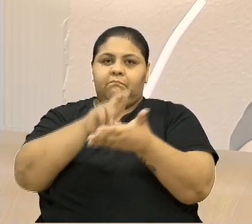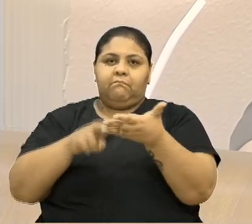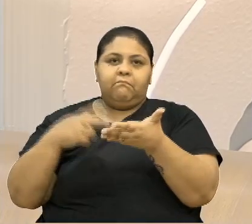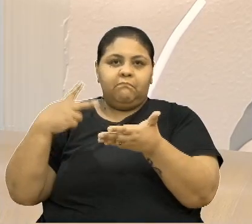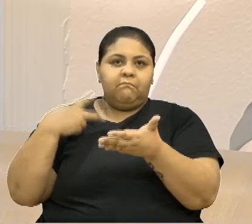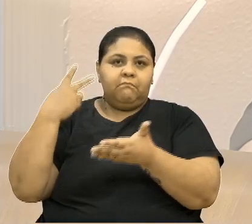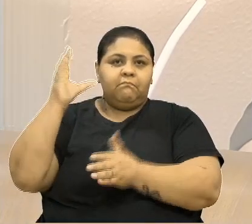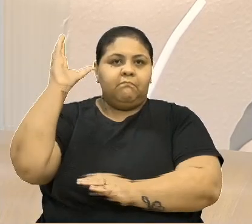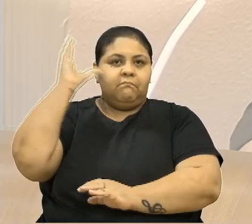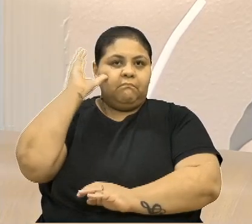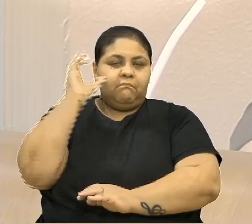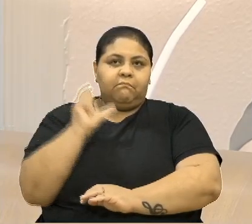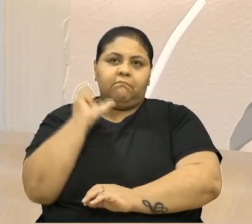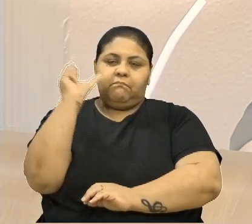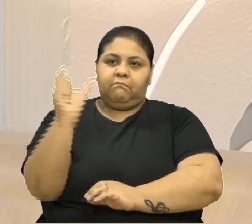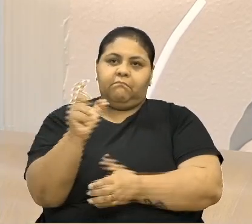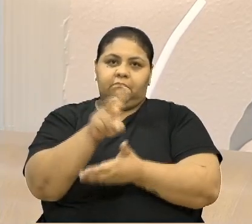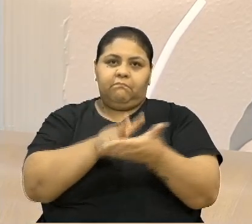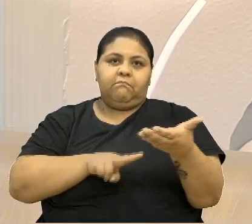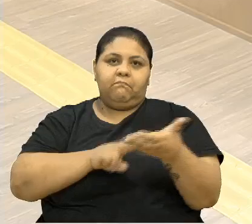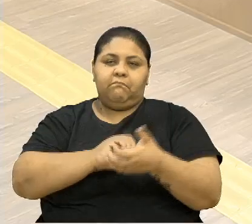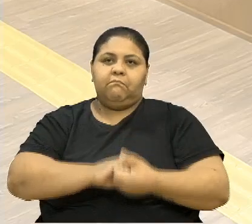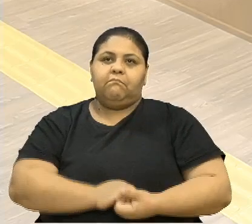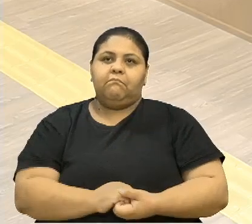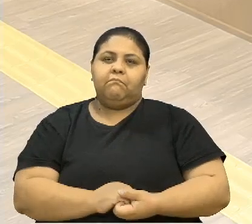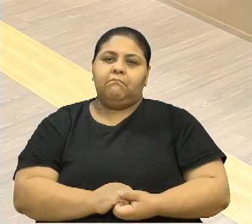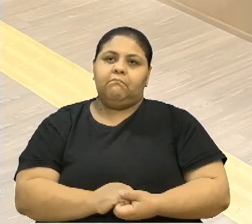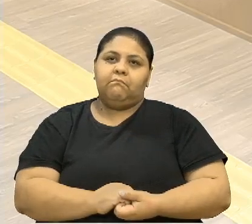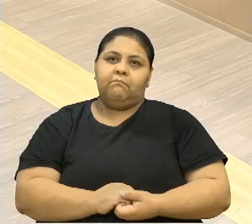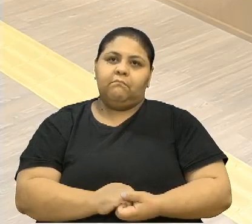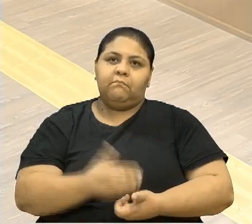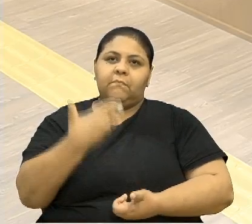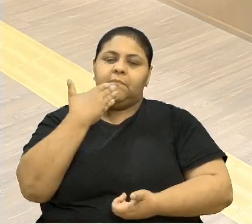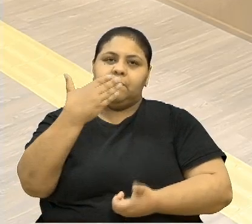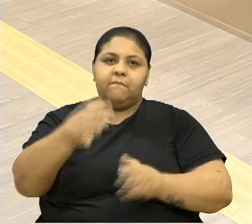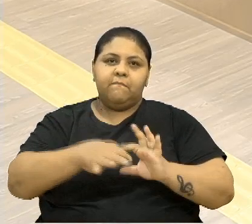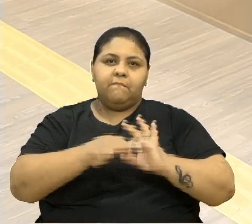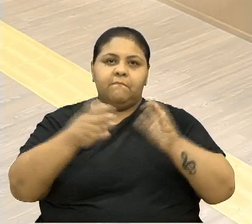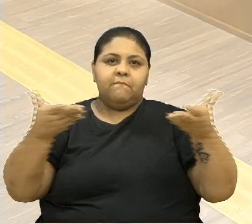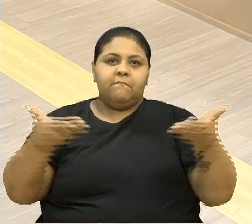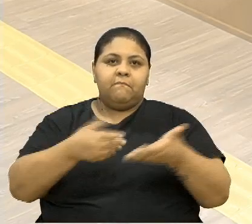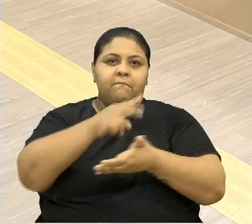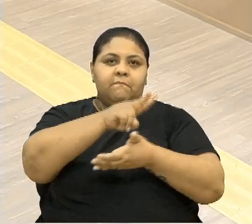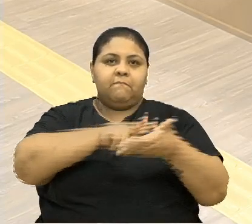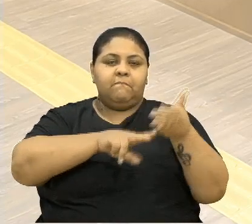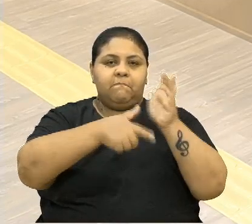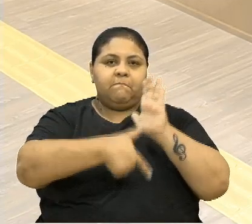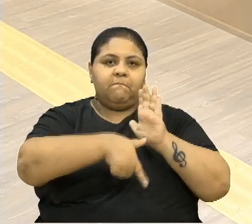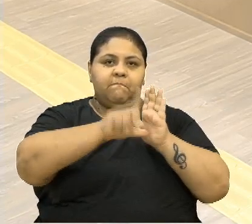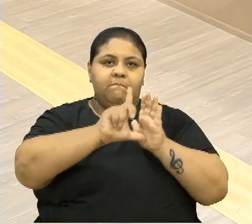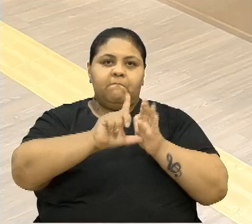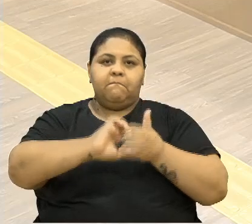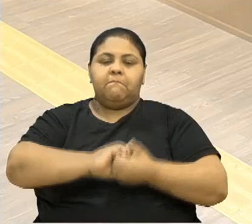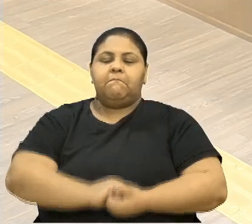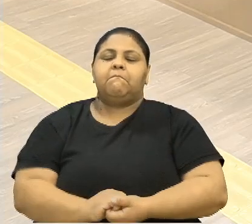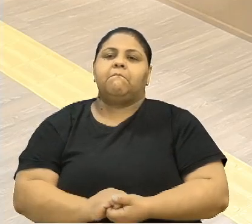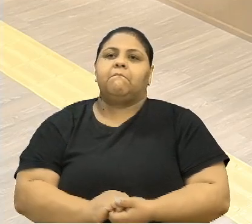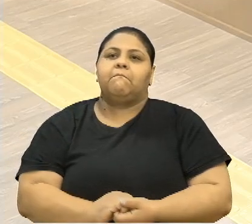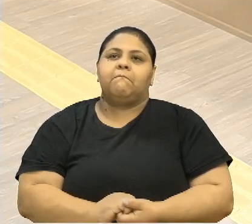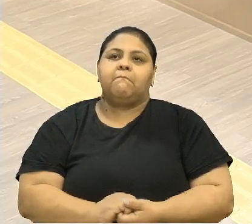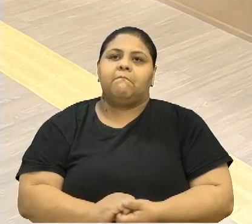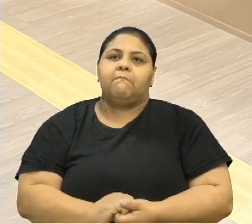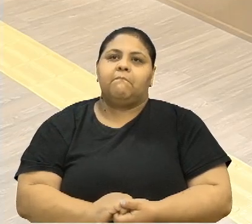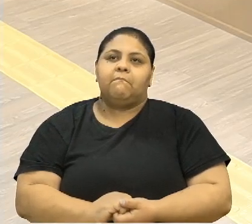vereador Cadori. Com a palavra, o relator. Peço dispensa da leitura por ter sido realizada na primeira